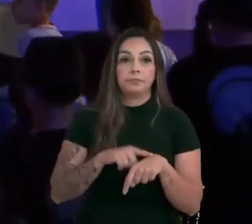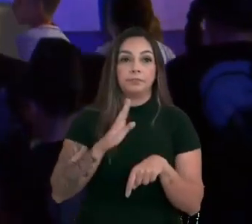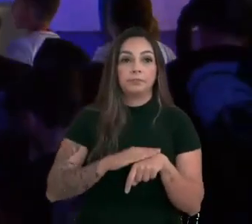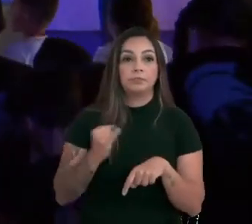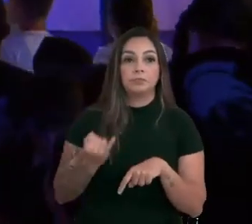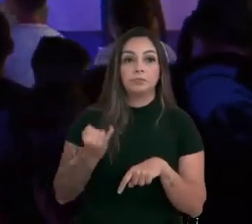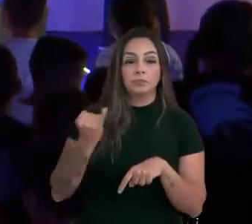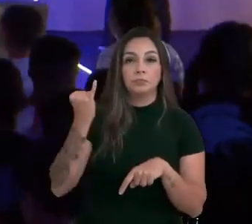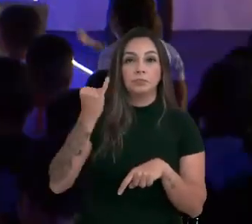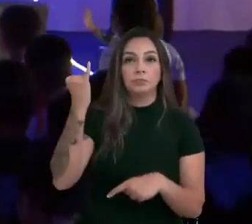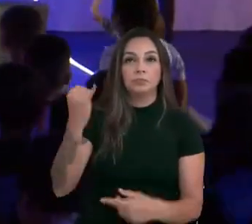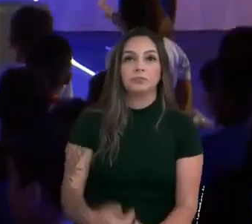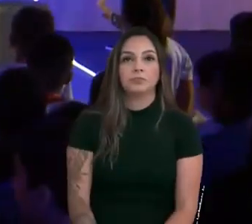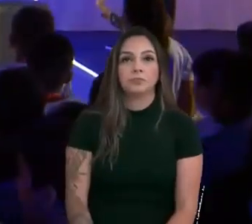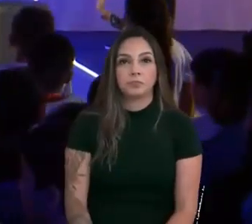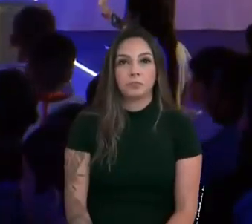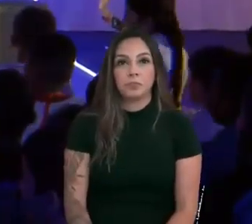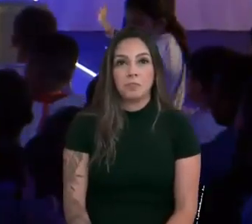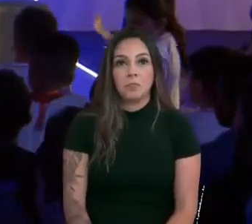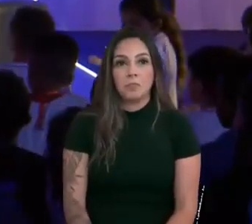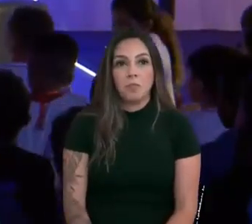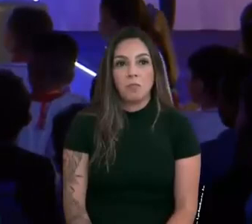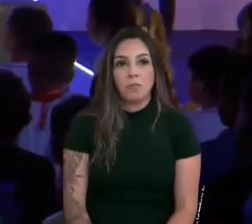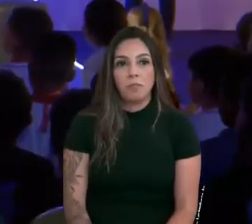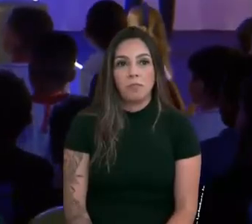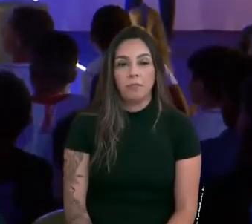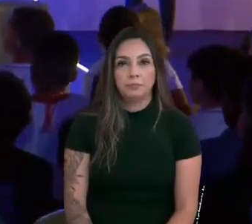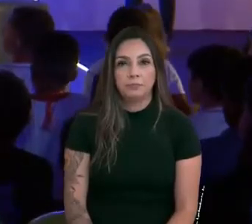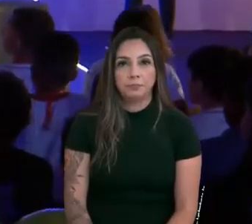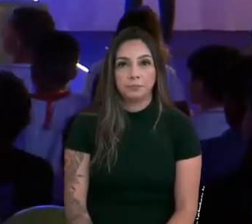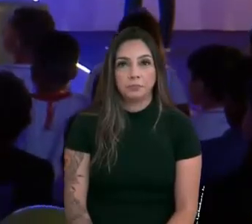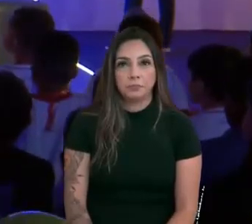importante. O que é que vocês querem?